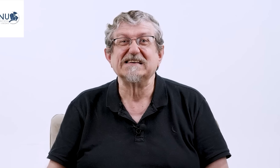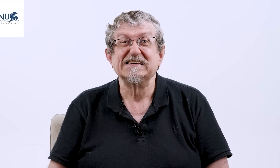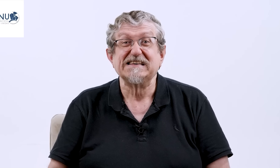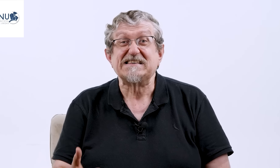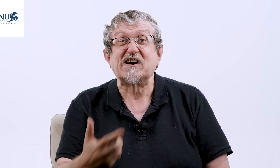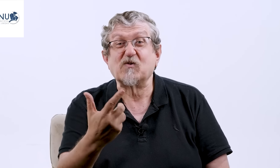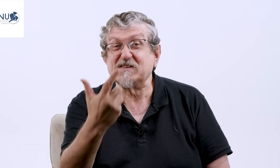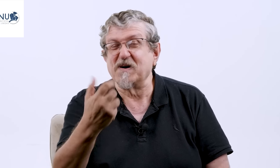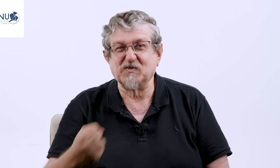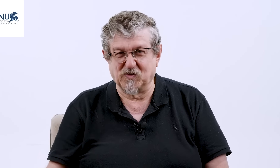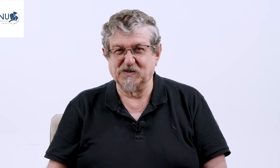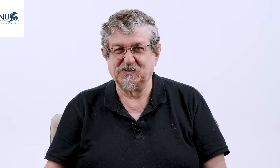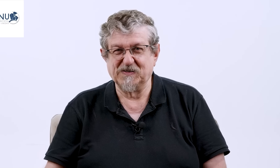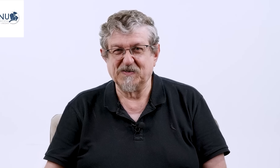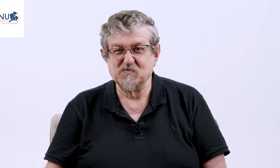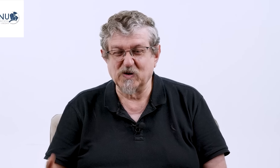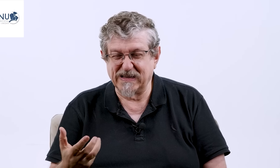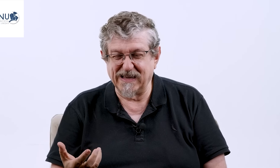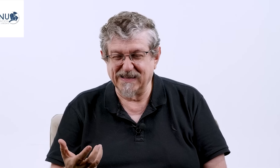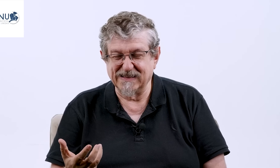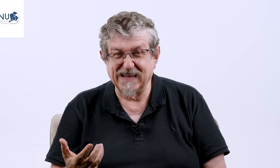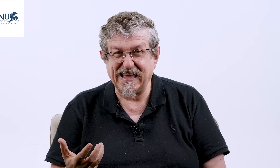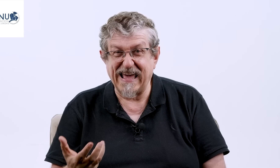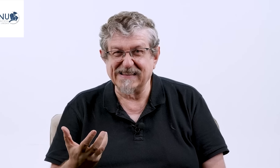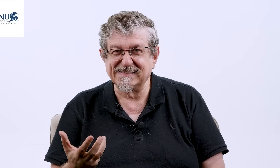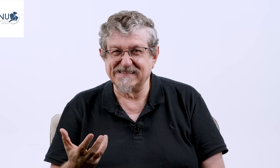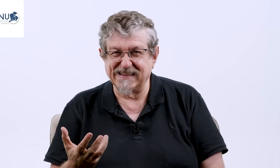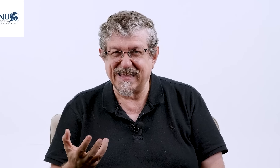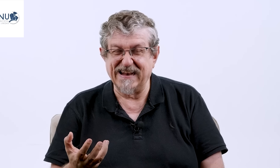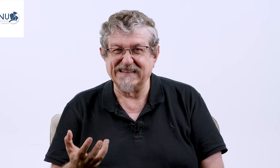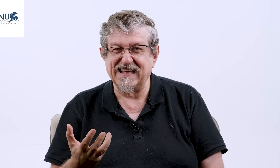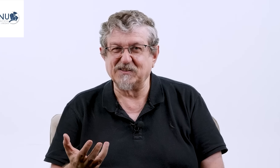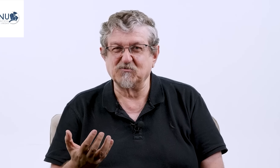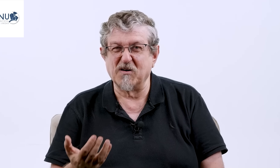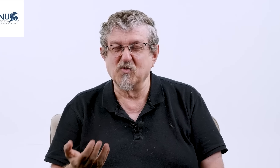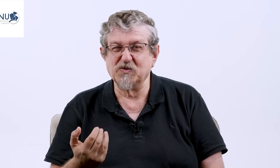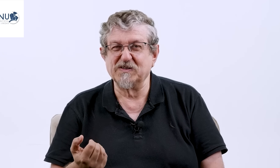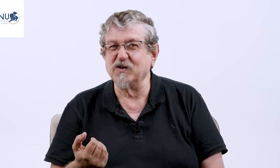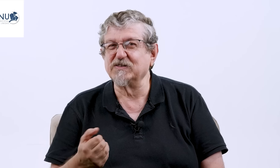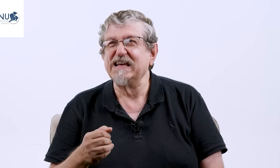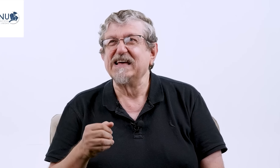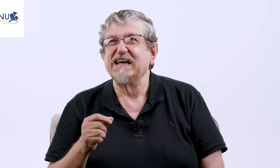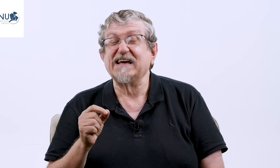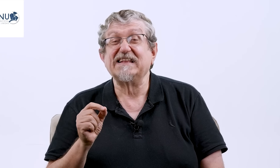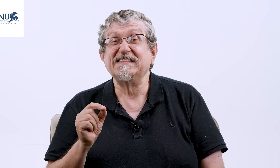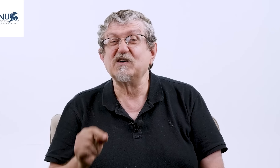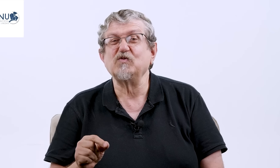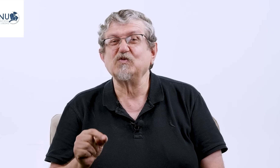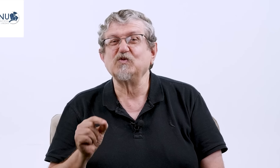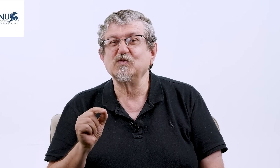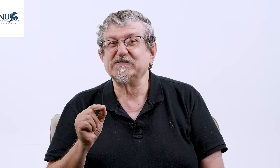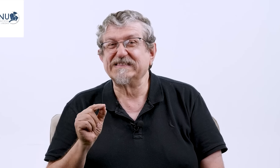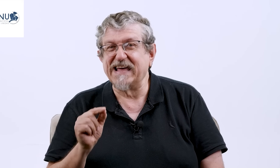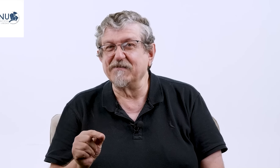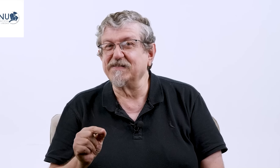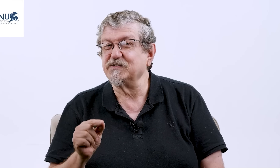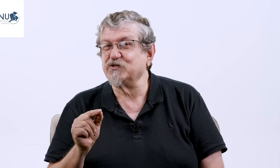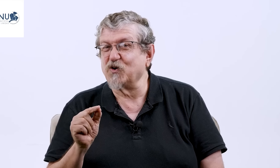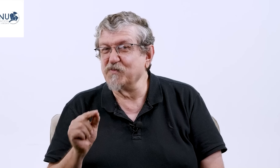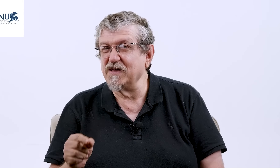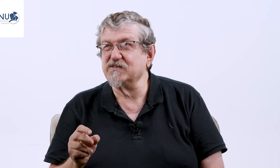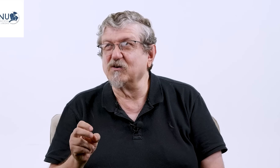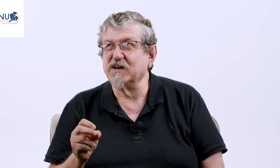fez. A coisa é mais forte, porque, né, essa realidade do amor de Deus, ela não nos